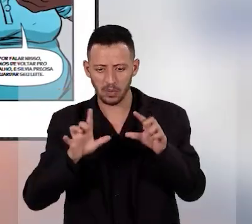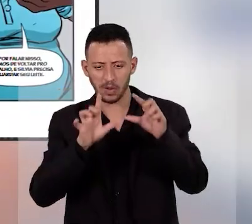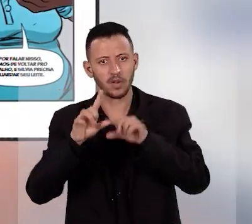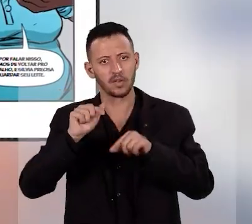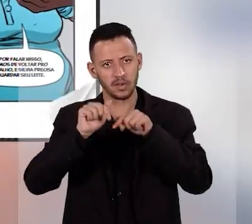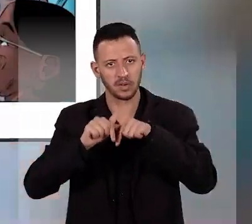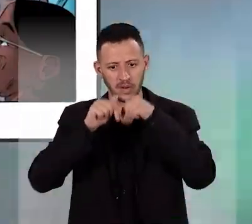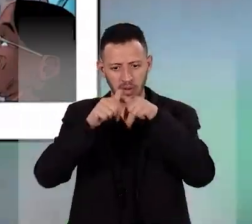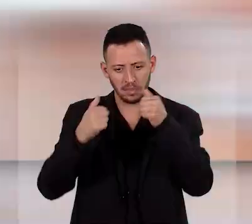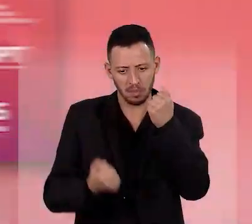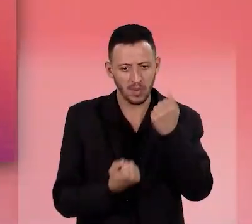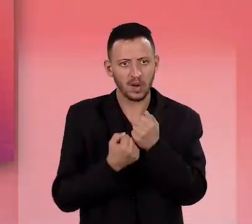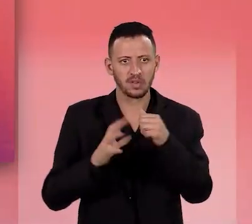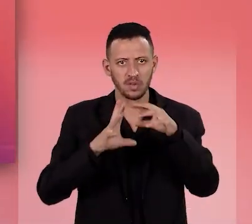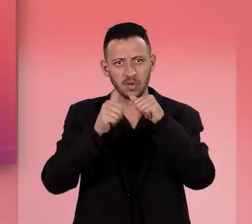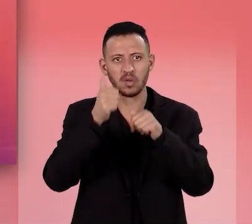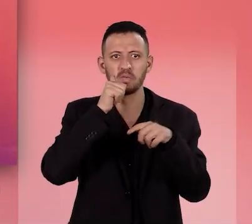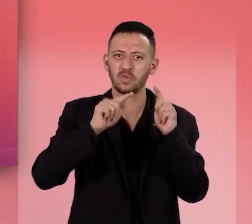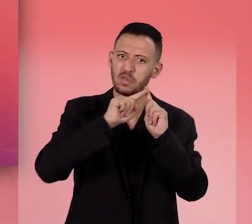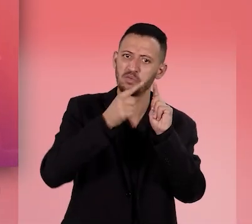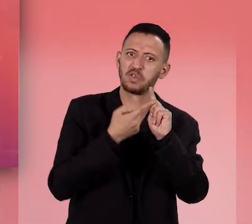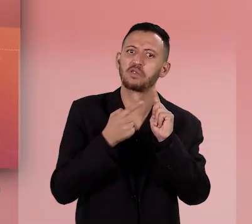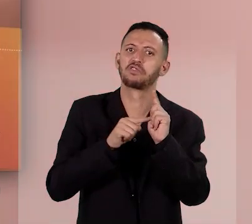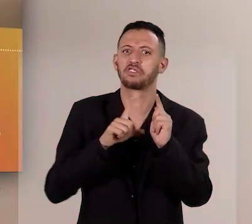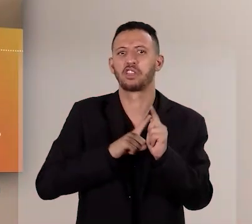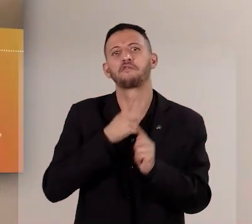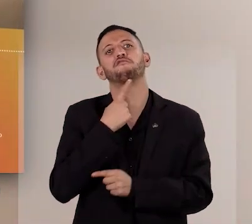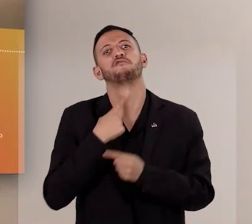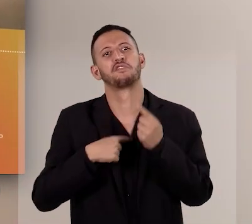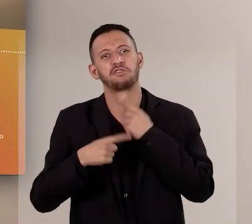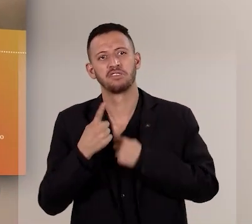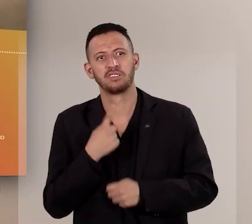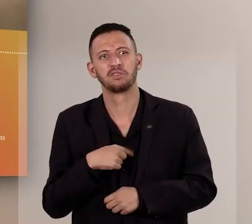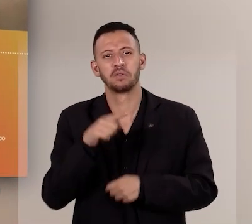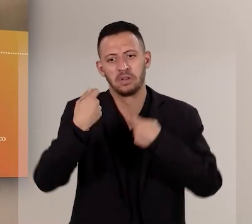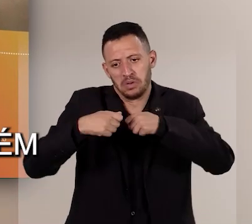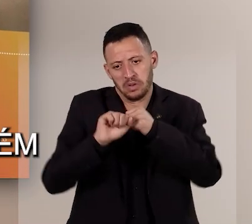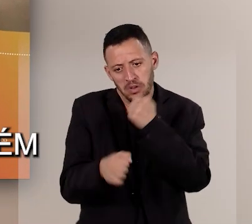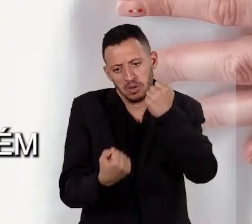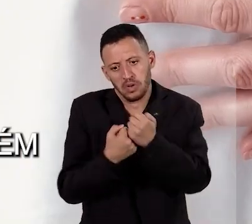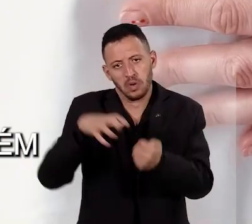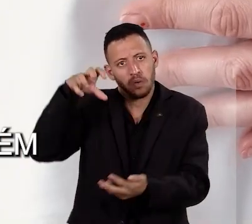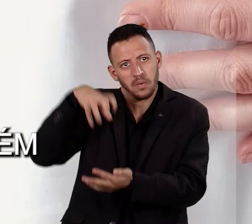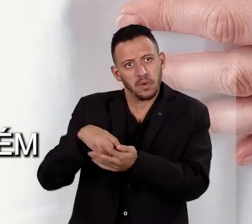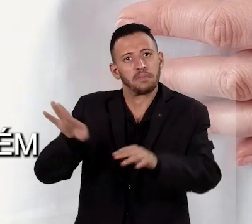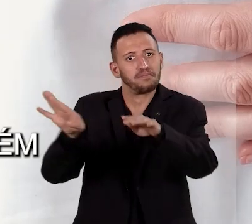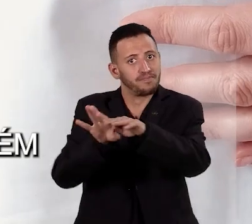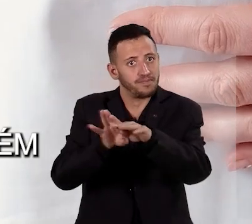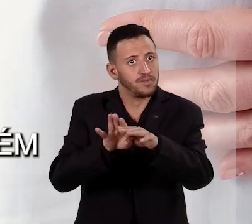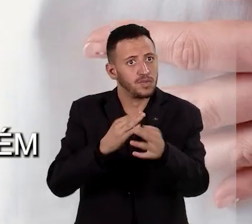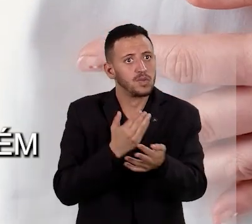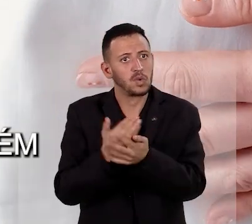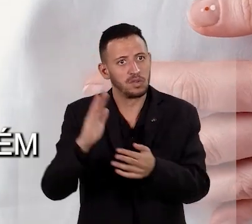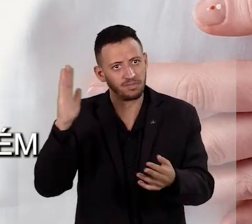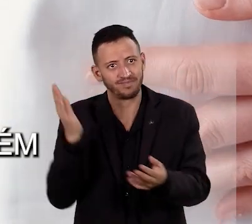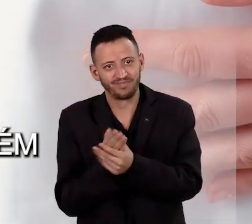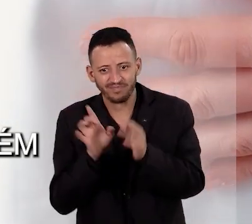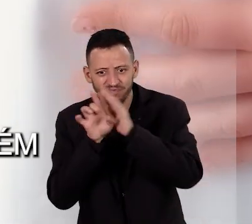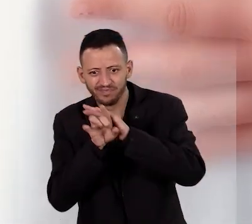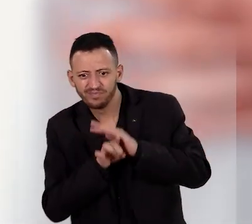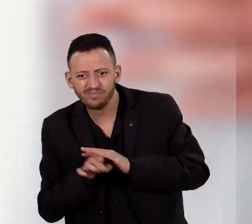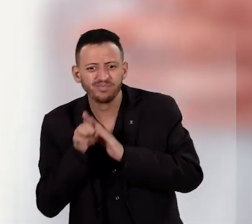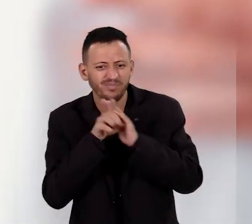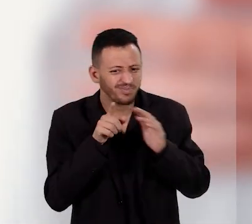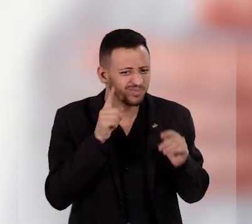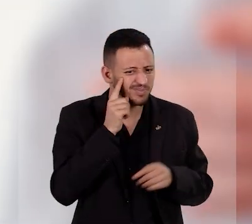quadrinhos, e a campanha Apoio, Toda Grávida Tem Esse Desejo. Quando é preciso, o órgão também parte para a